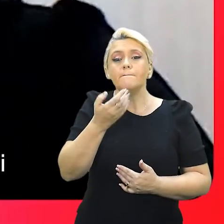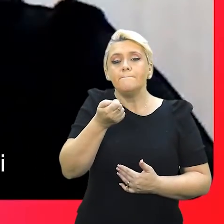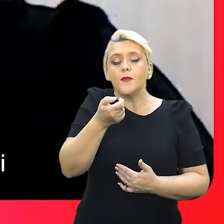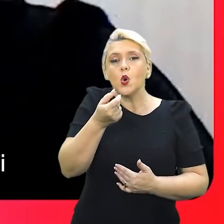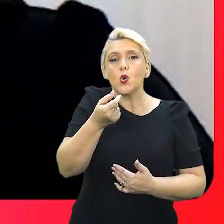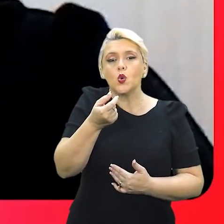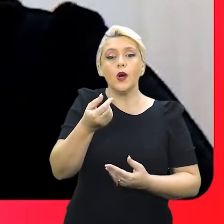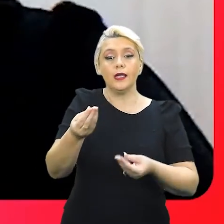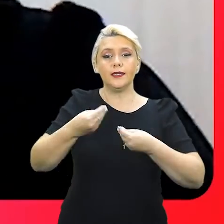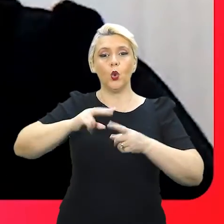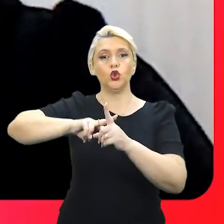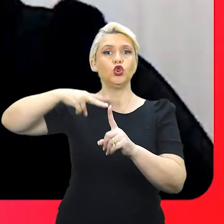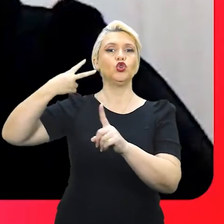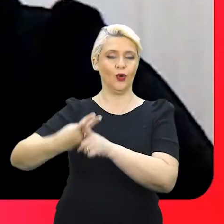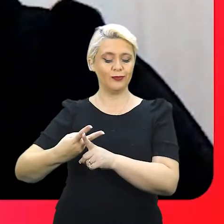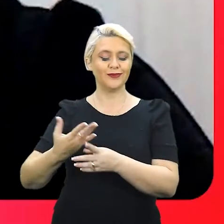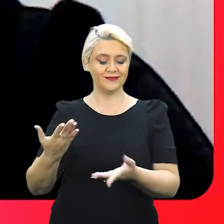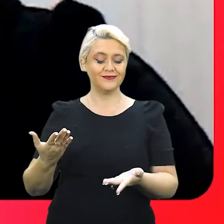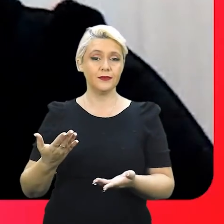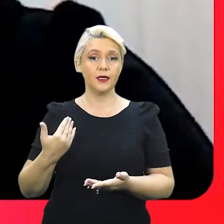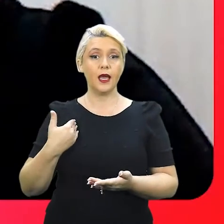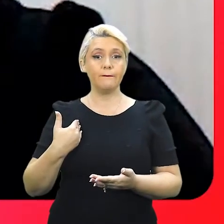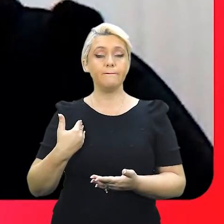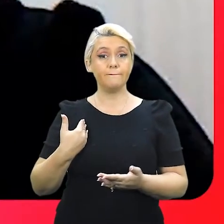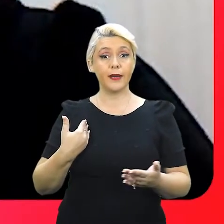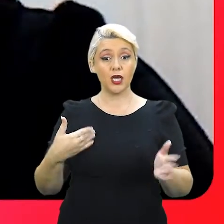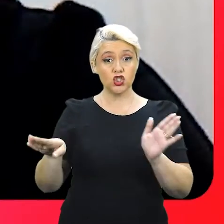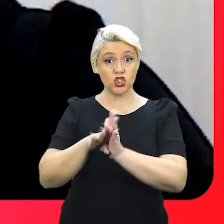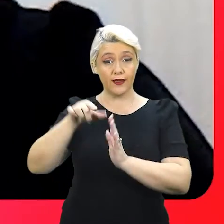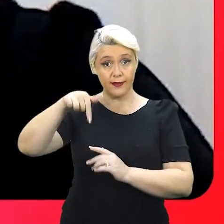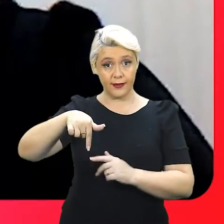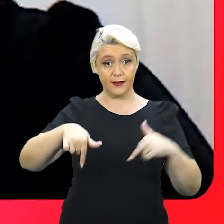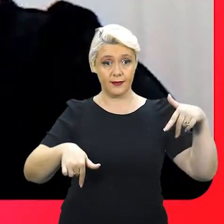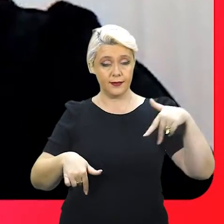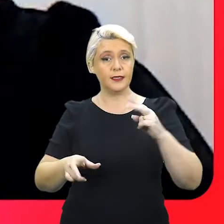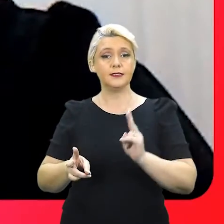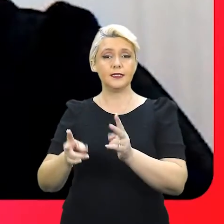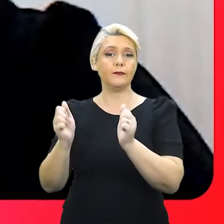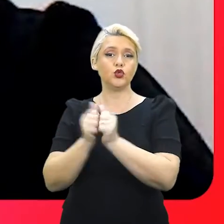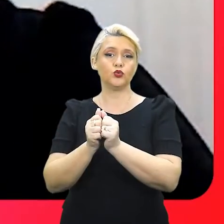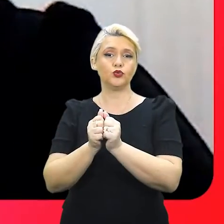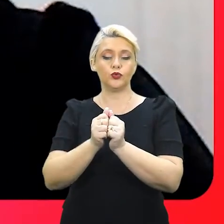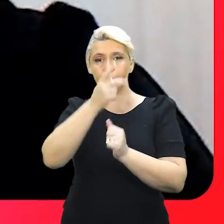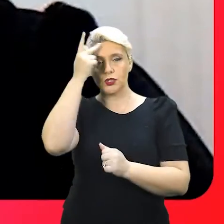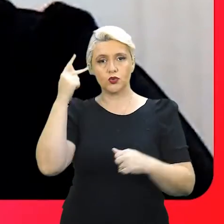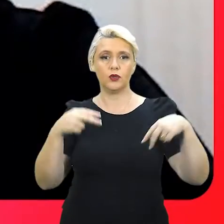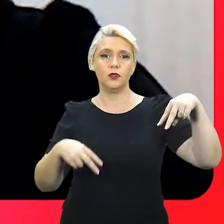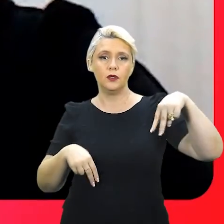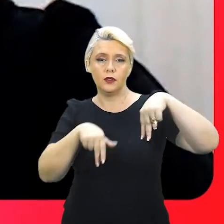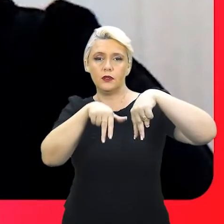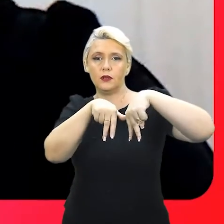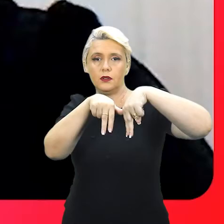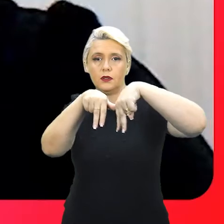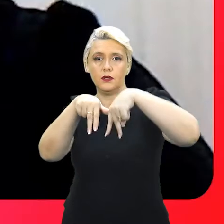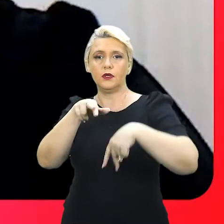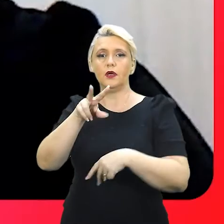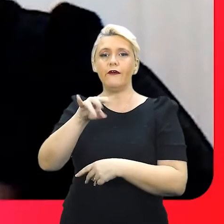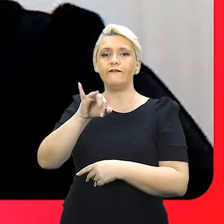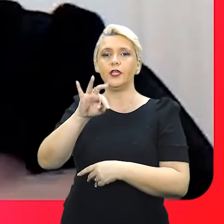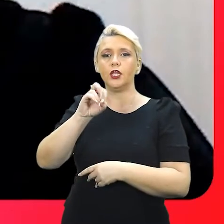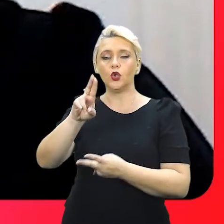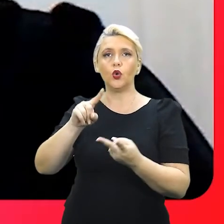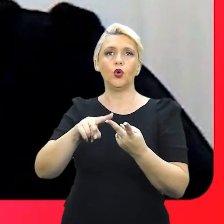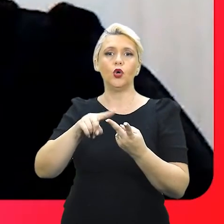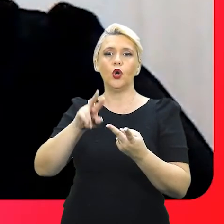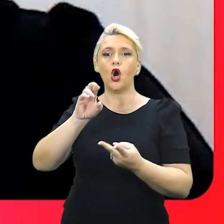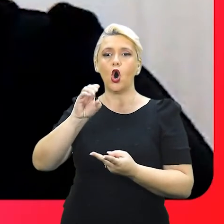ele me deu em dobro. E para chegar aqui, eu sempre tenho a companhia, o Vitor, o Roberto Gonçalves, que foi